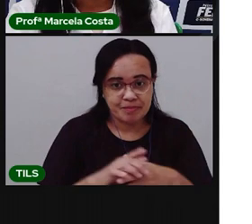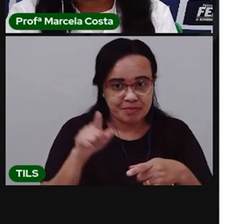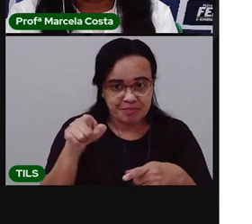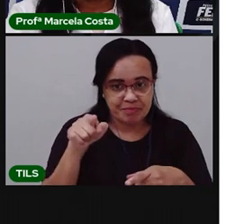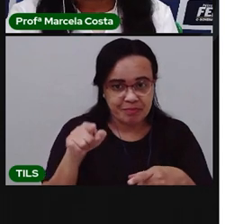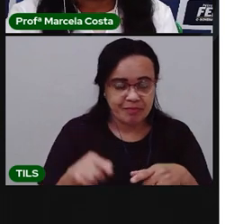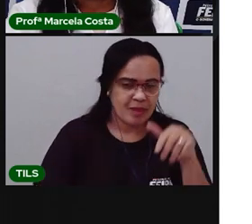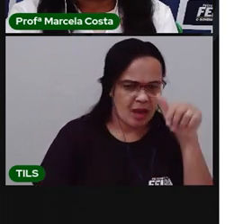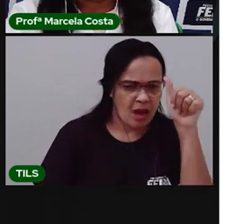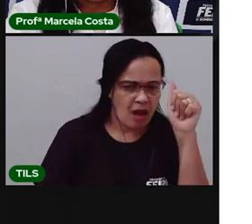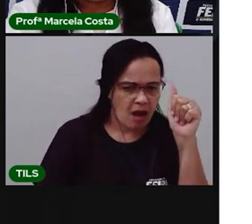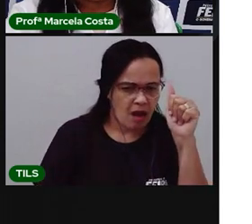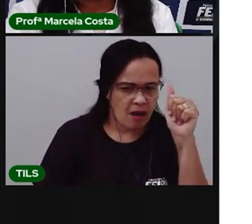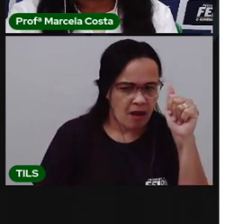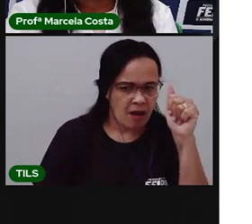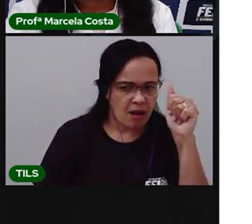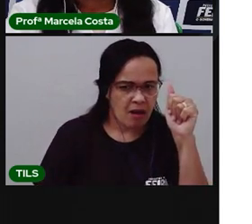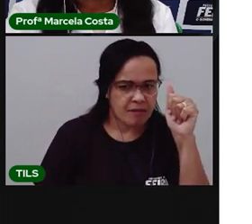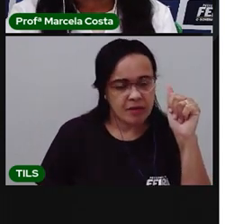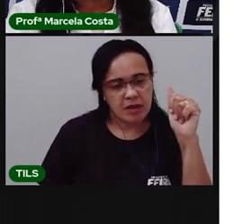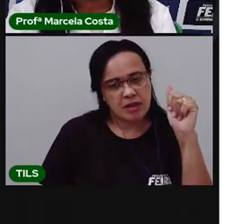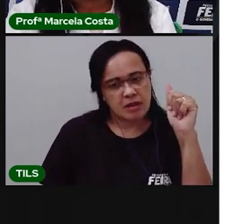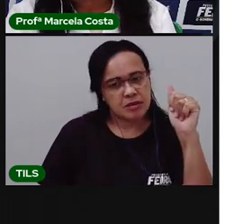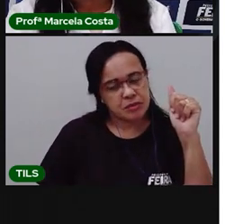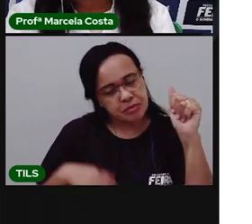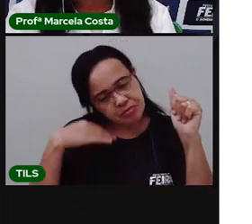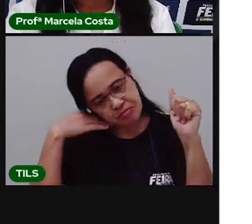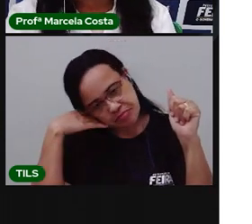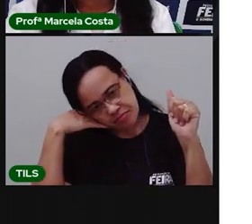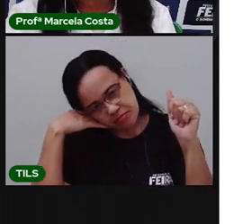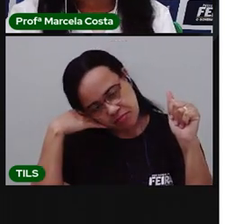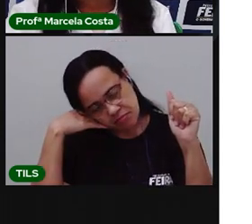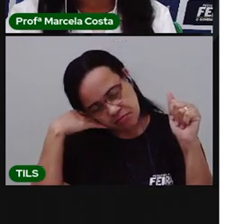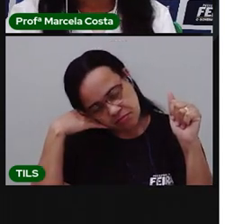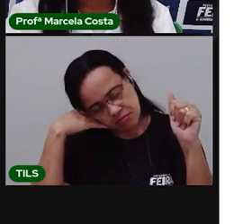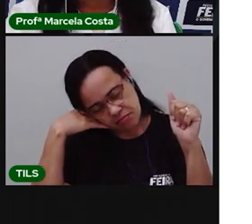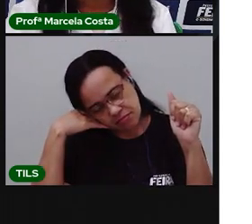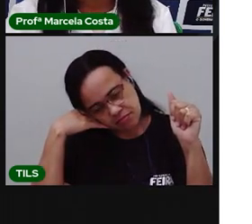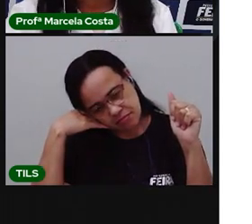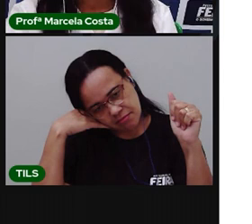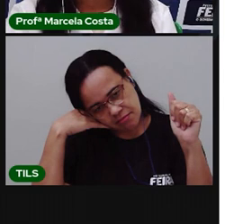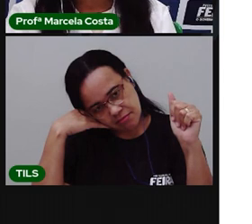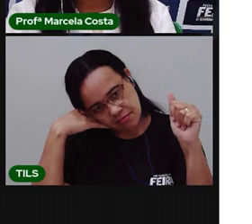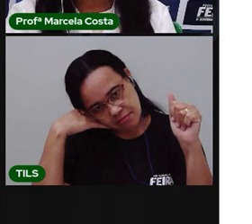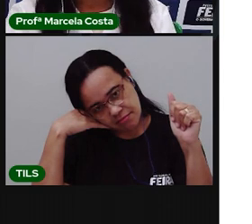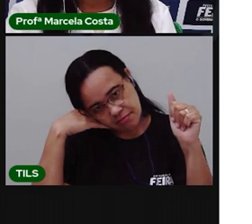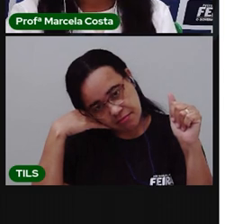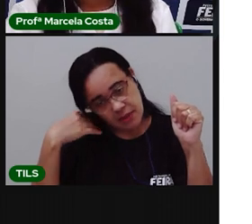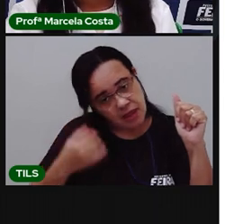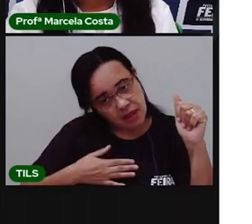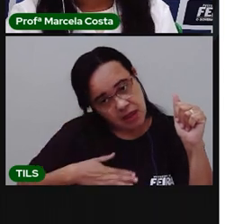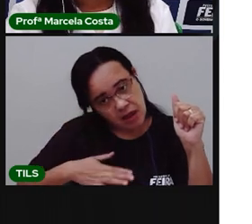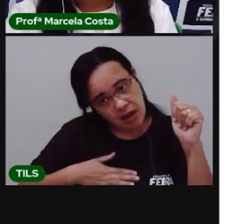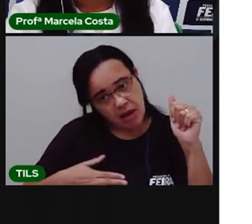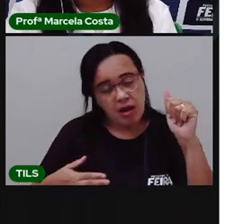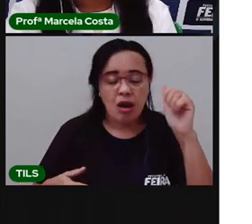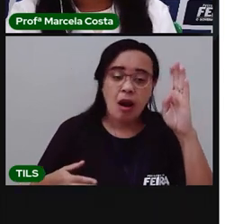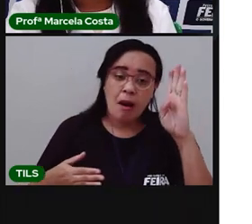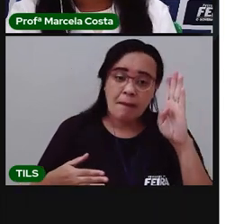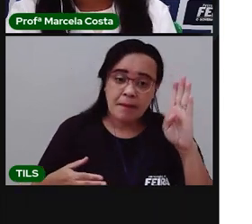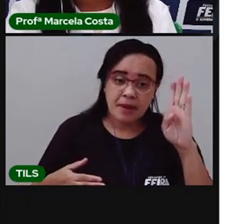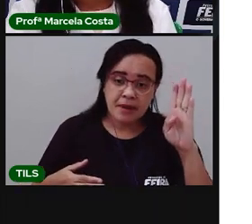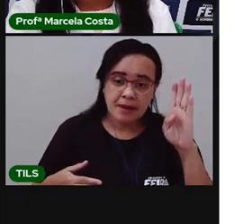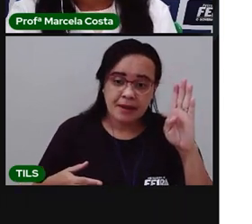Ela, alternativa A, está dormindo, está descansando, bem tranquila, está